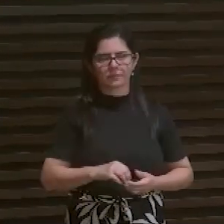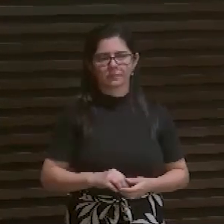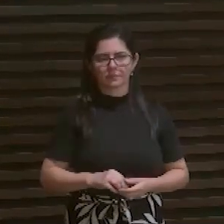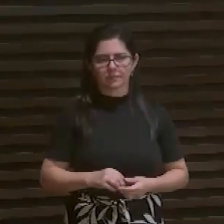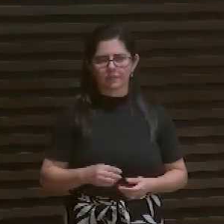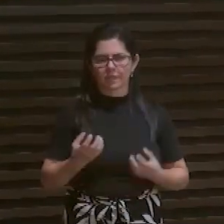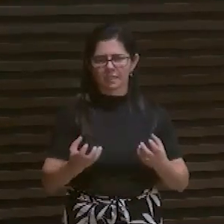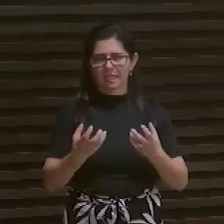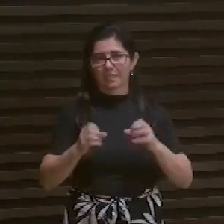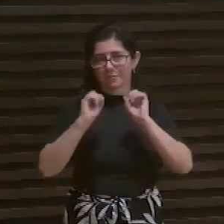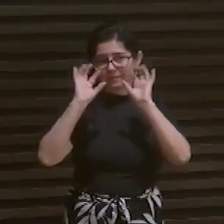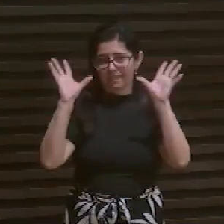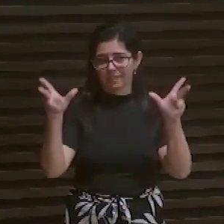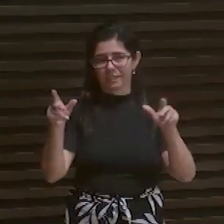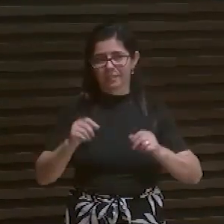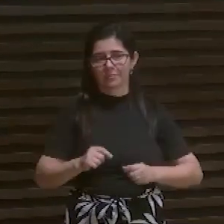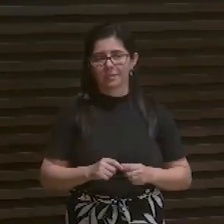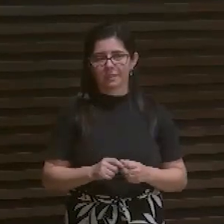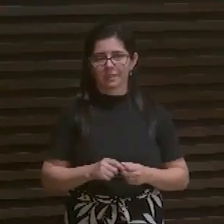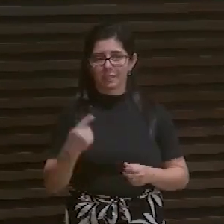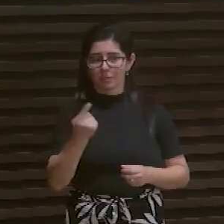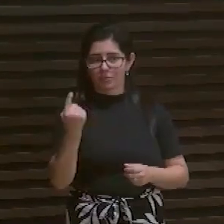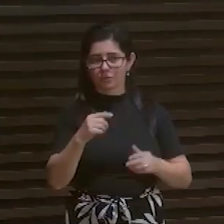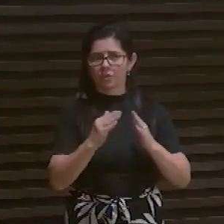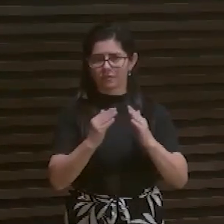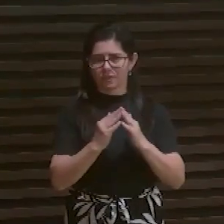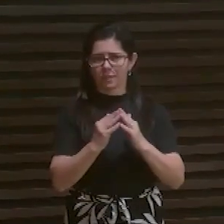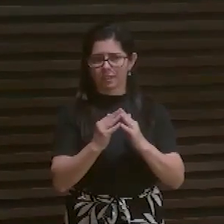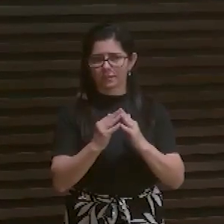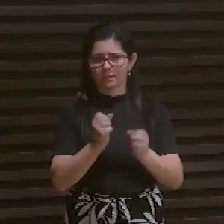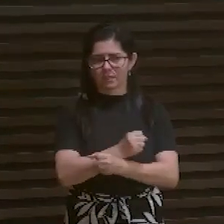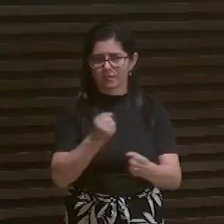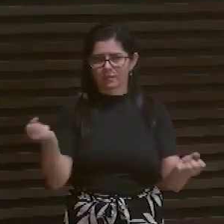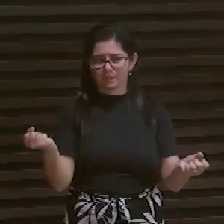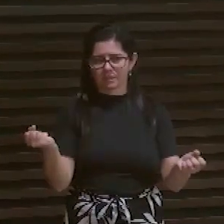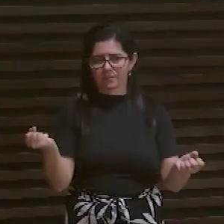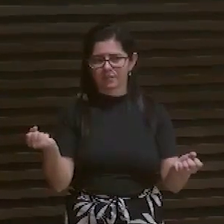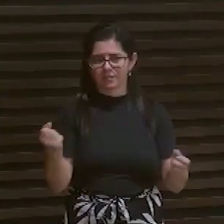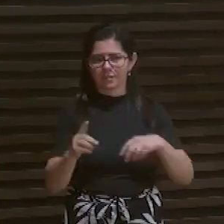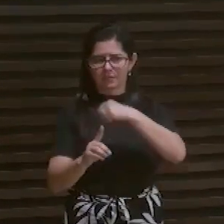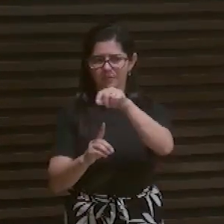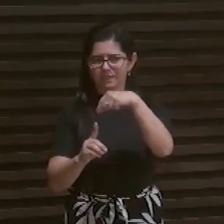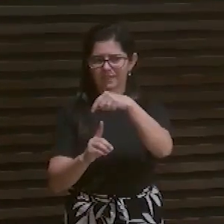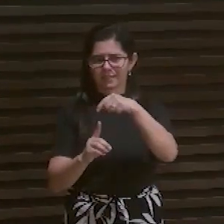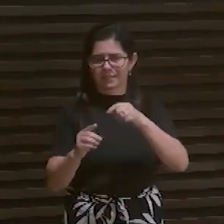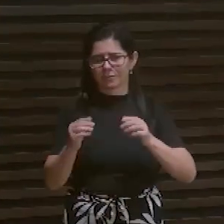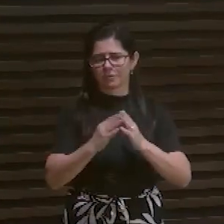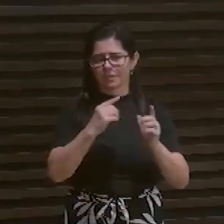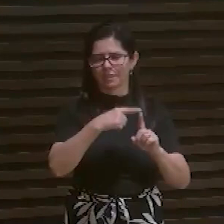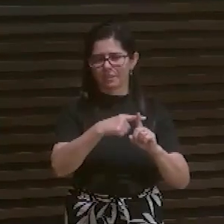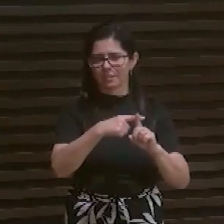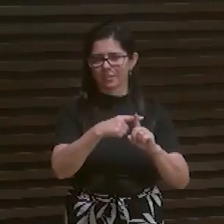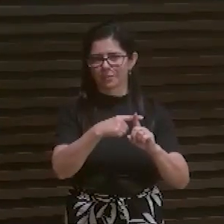que é impossível a gente ser cristão sozinho em casa. É impossível ser um santo sem a igreja que Deus instituiu. É